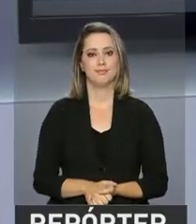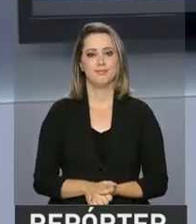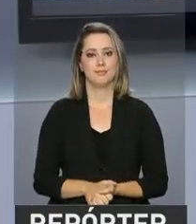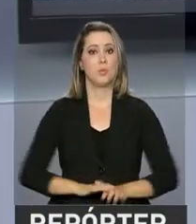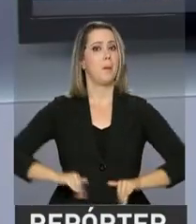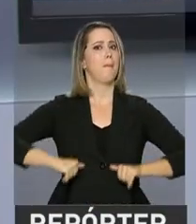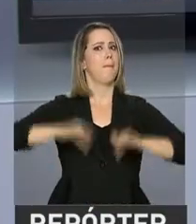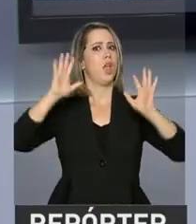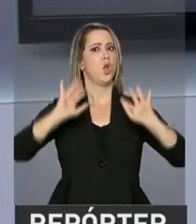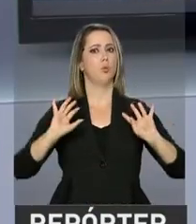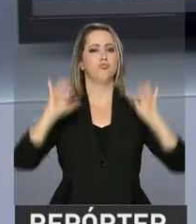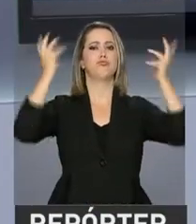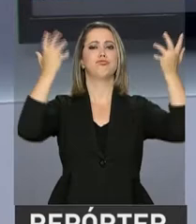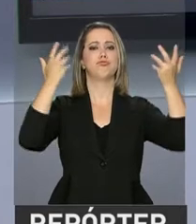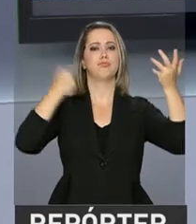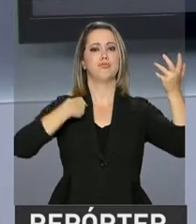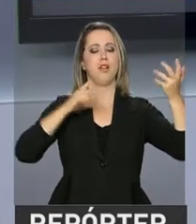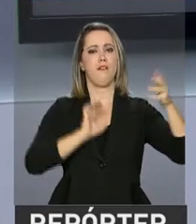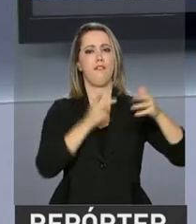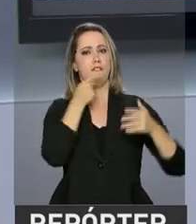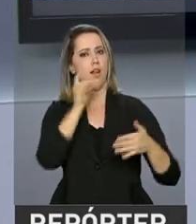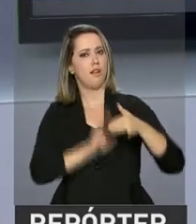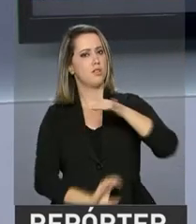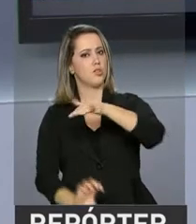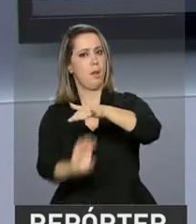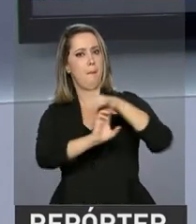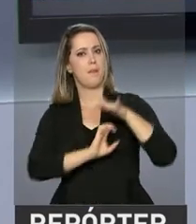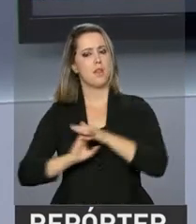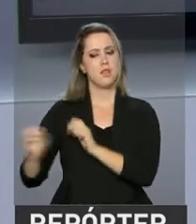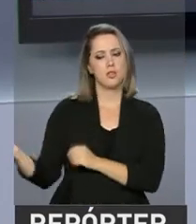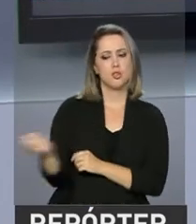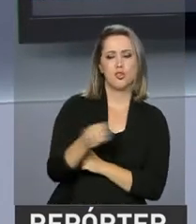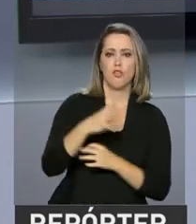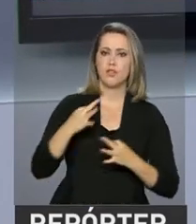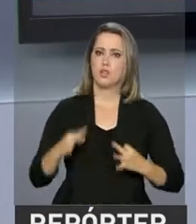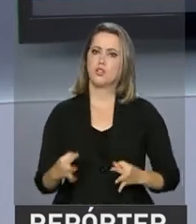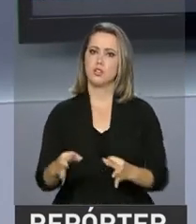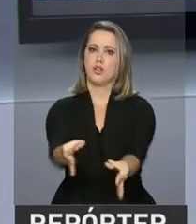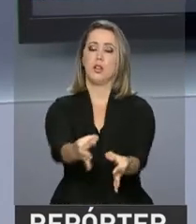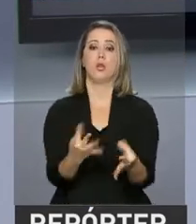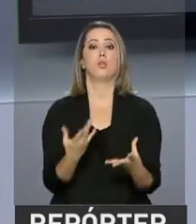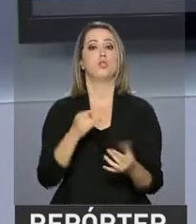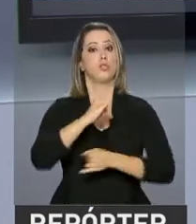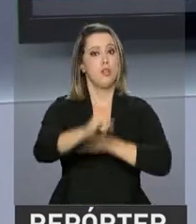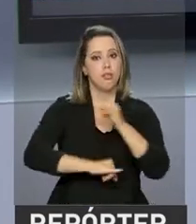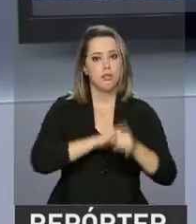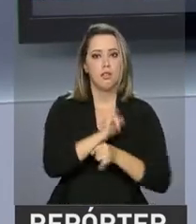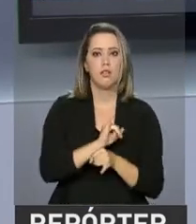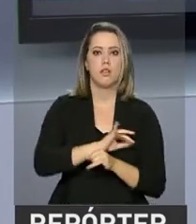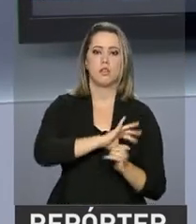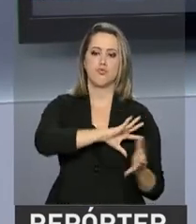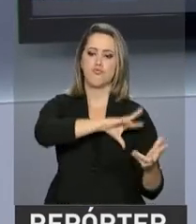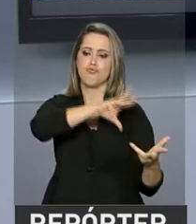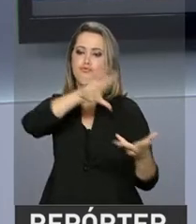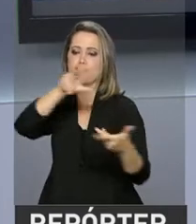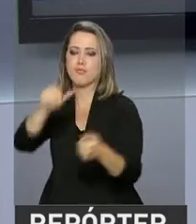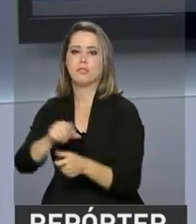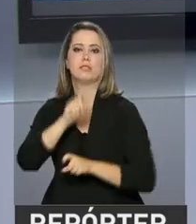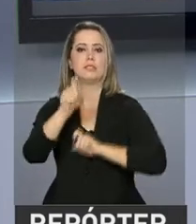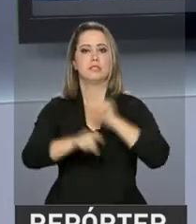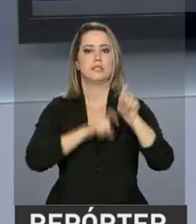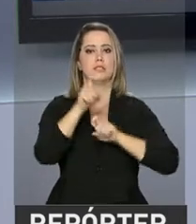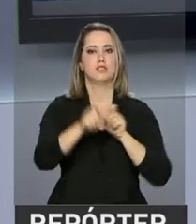evento internacional sobre empreendedorismo, inovação, tecnologia, internet e universo digital. A Campus